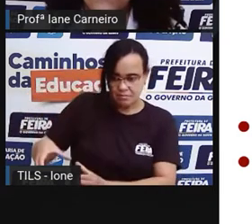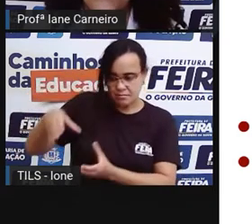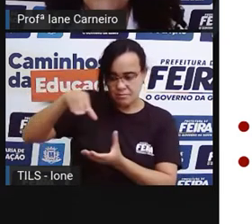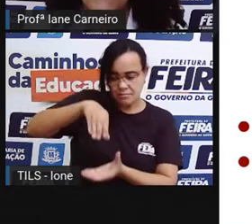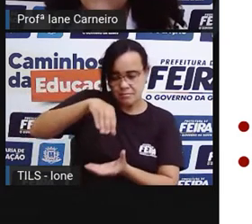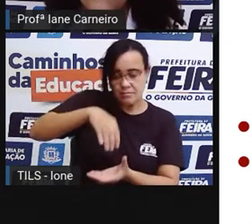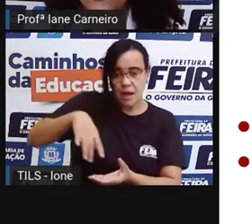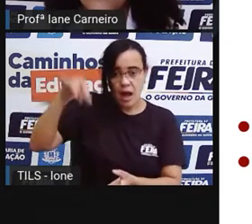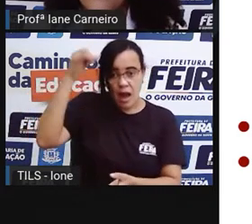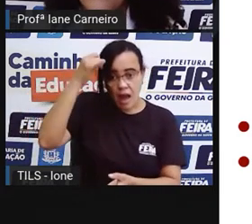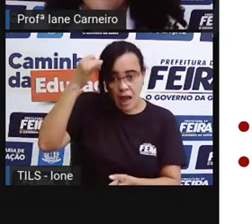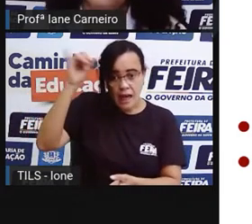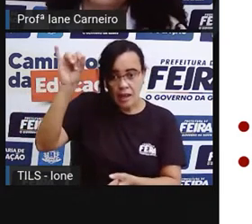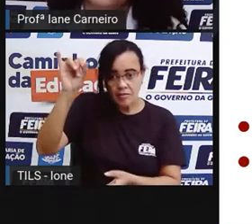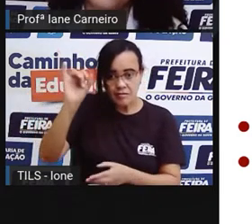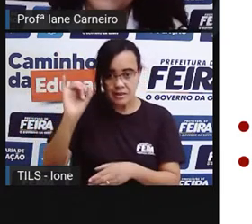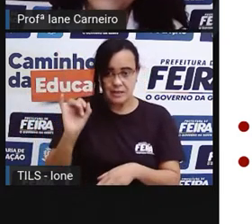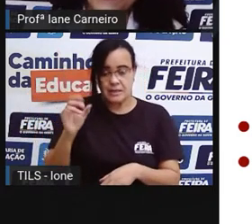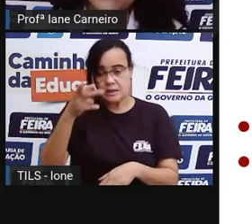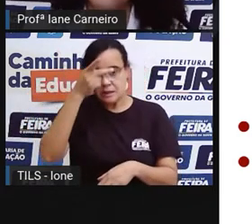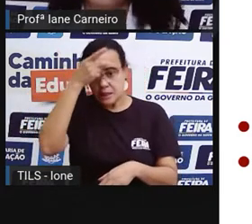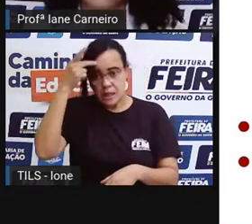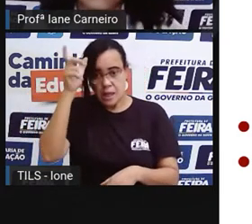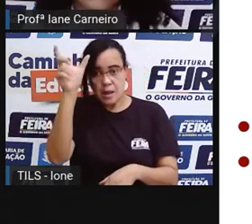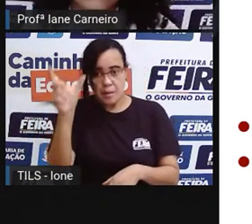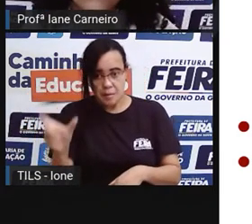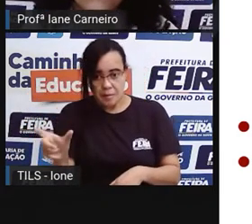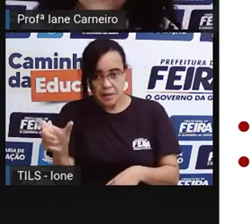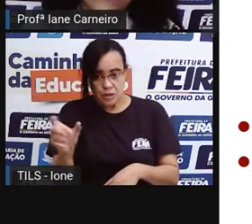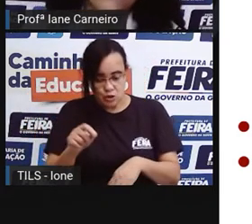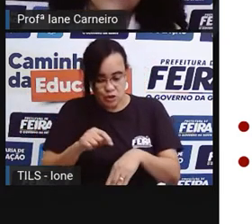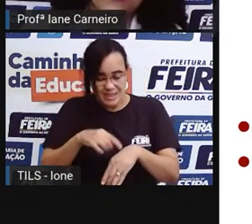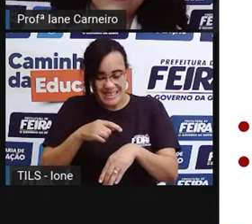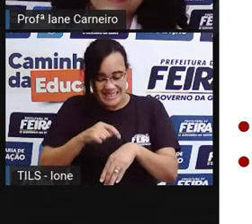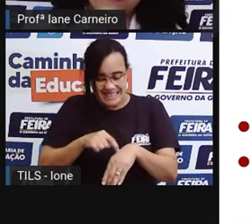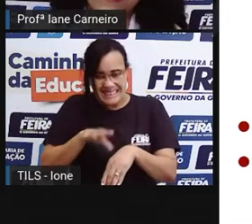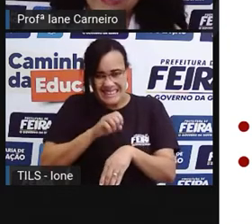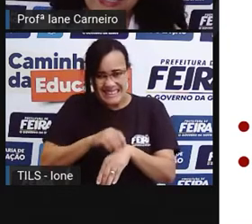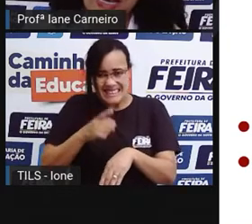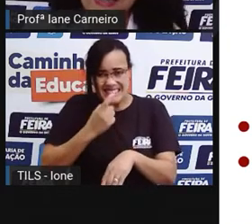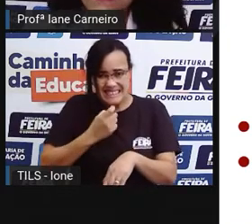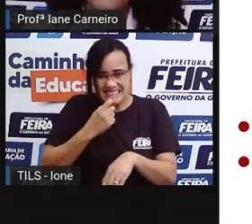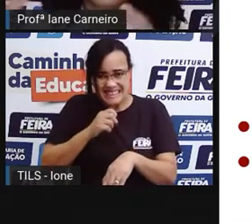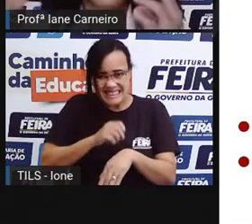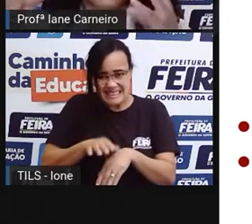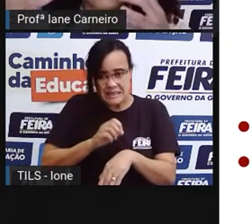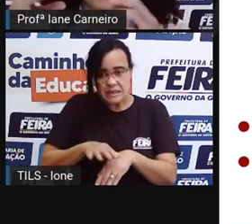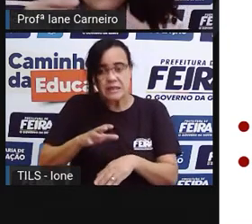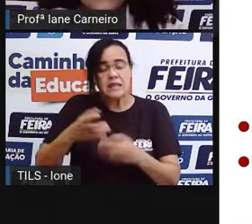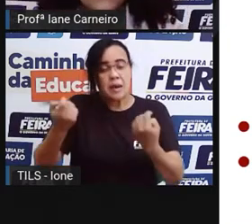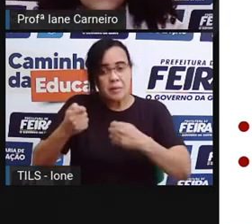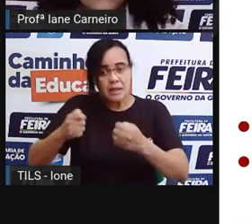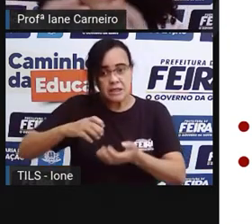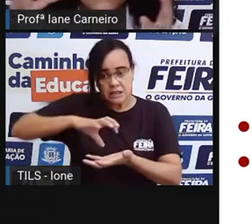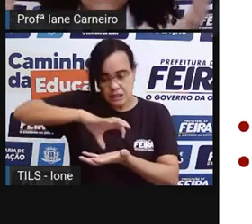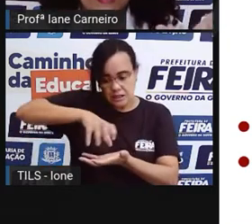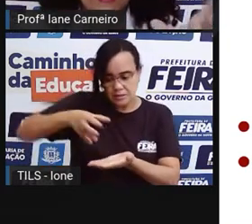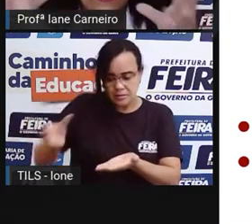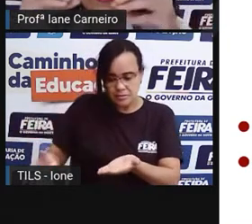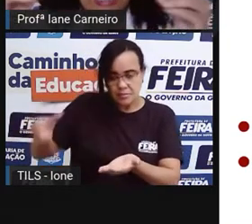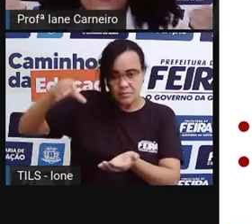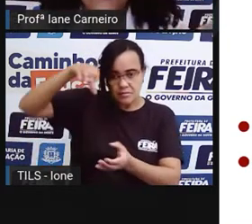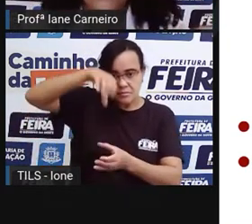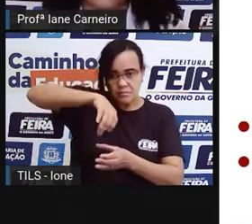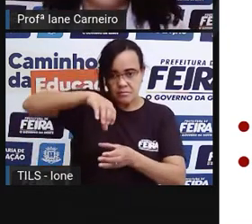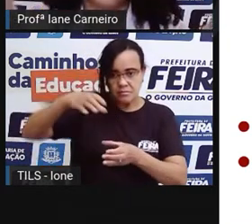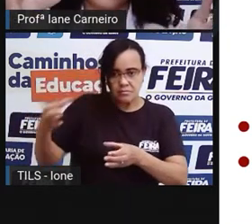rasgar a sacola plástica. Então, o que foi que eu fiz? Tinha uma lata de leite em pó vazia lá em casa. Eu peguei essa tampa, né, que estava quebrada,